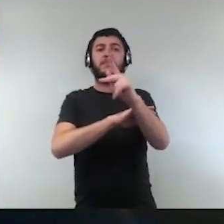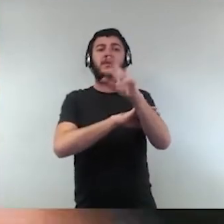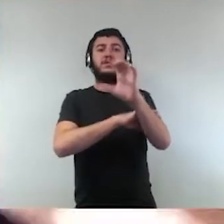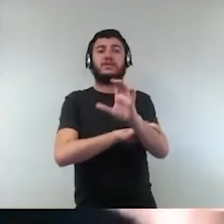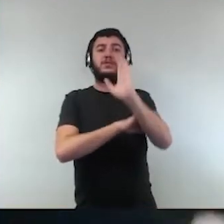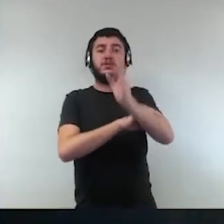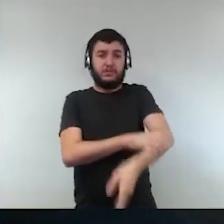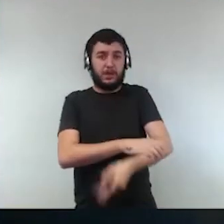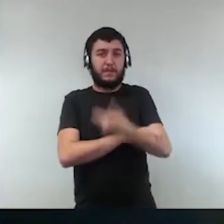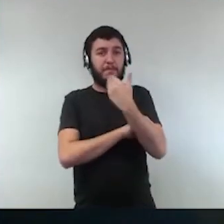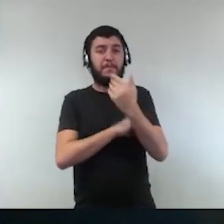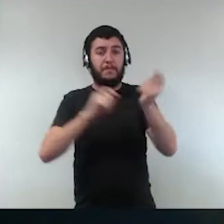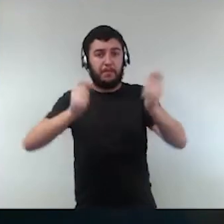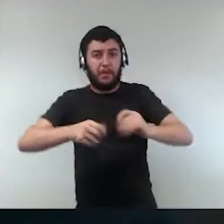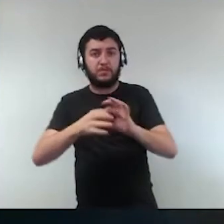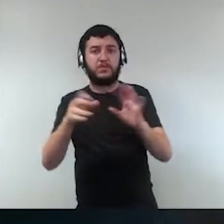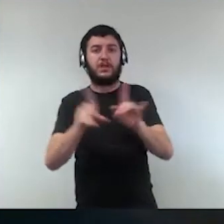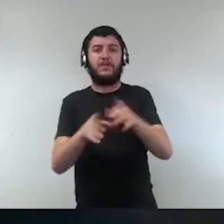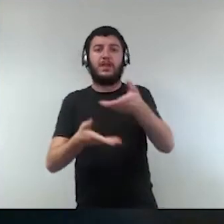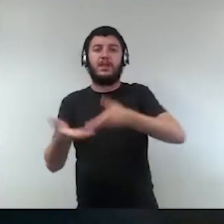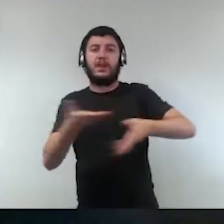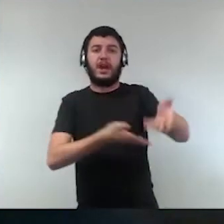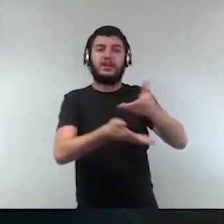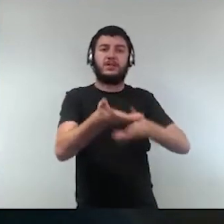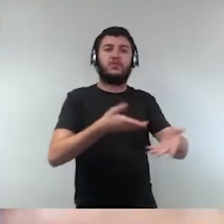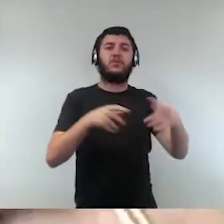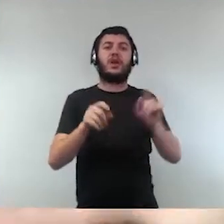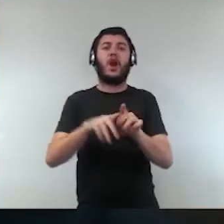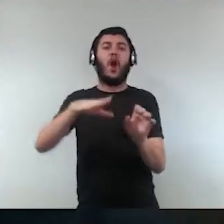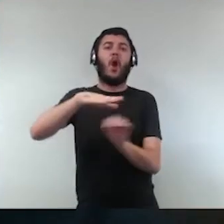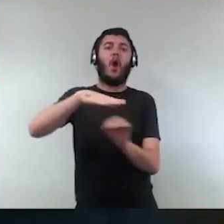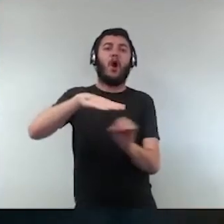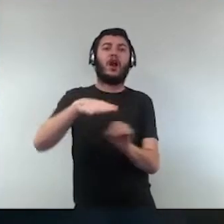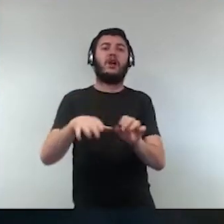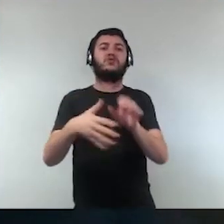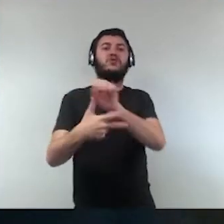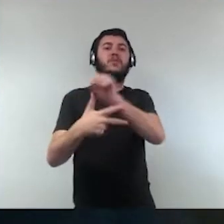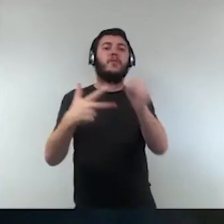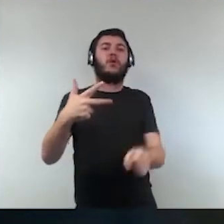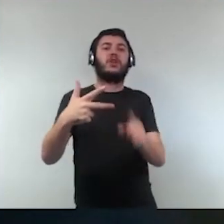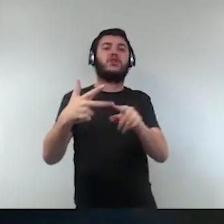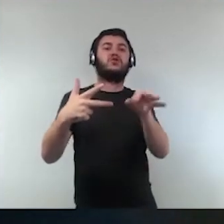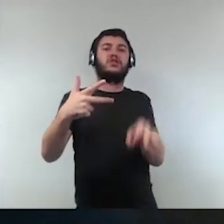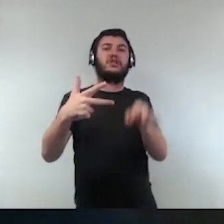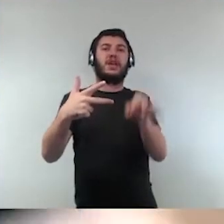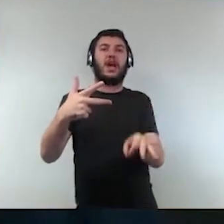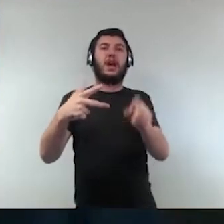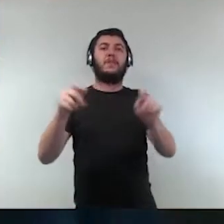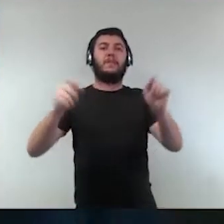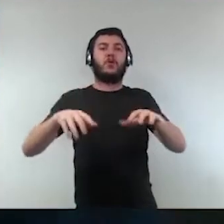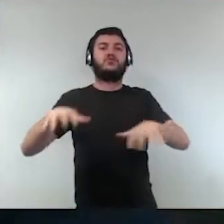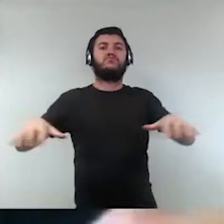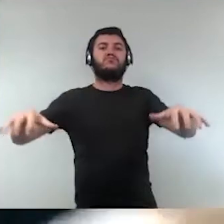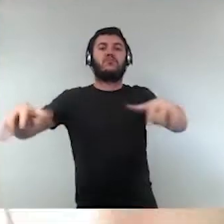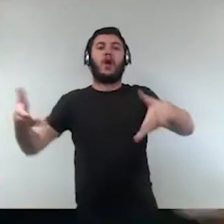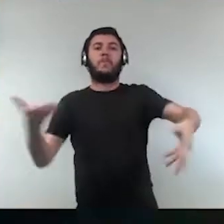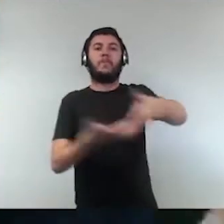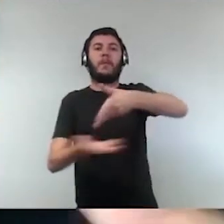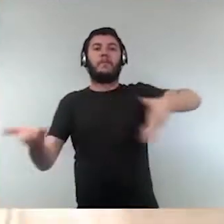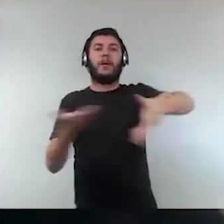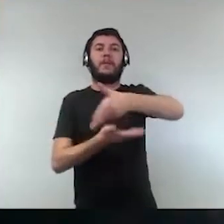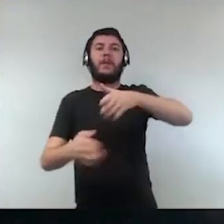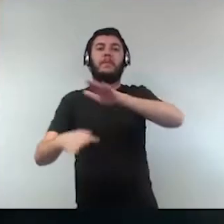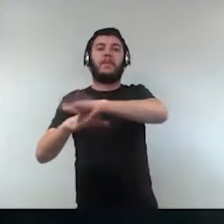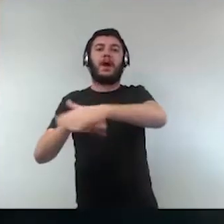uma interação entre os órgãos judiciários brasileiros para cooperarem entre si, para um ajudar ao outro pelas